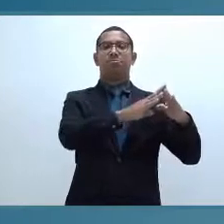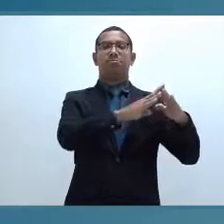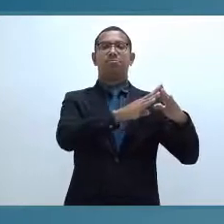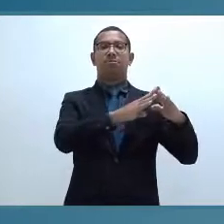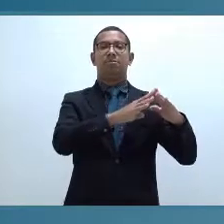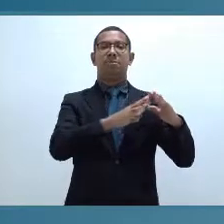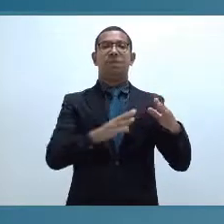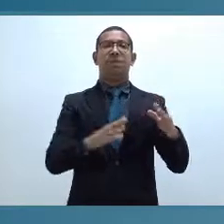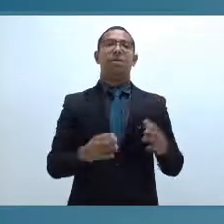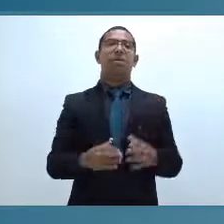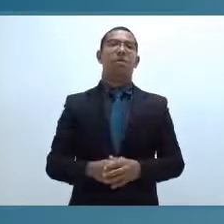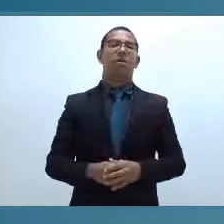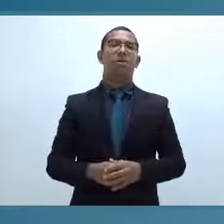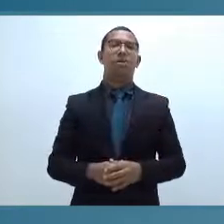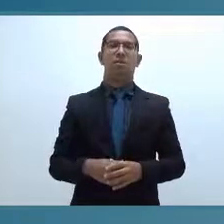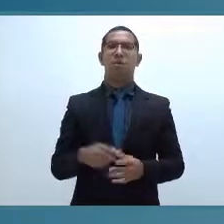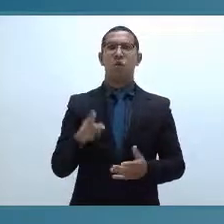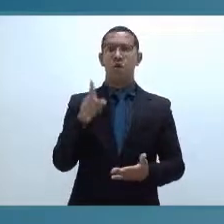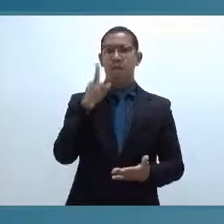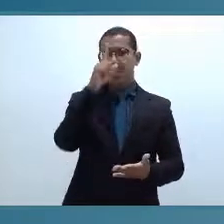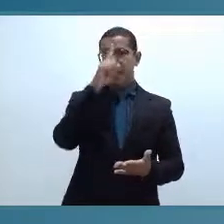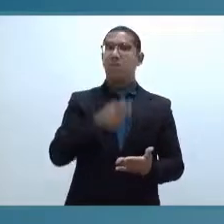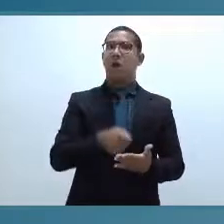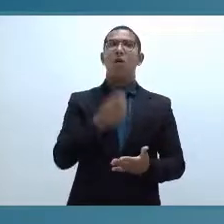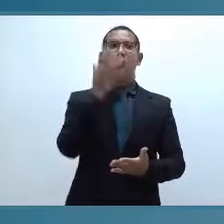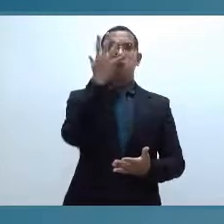que é uma decisão nossa muito séria, excelência, porque